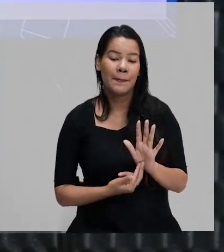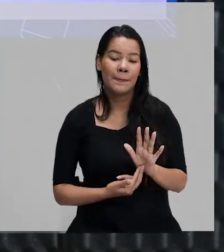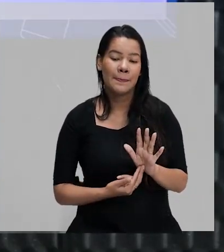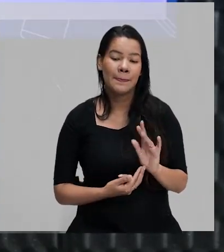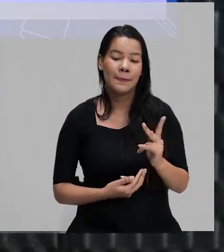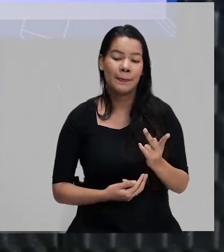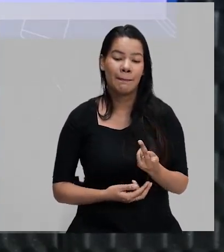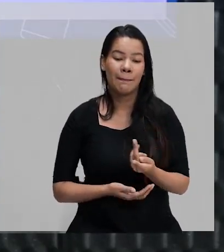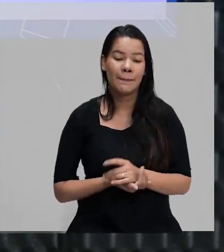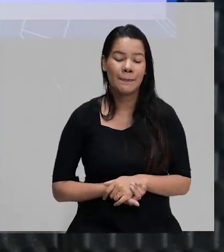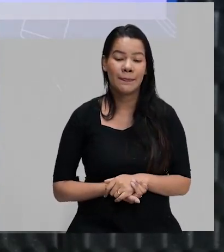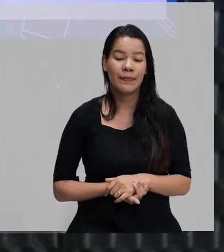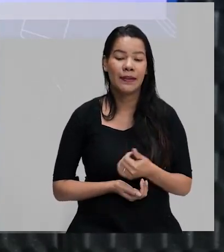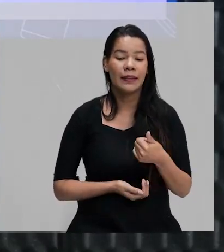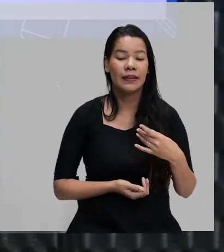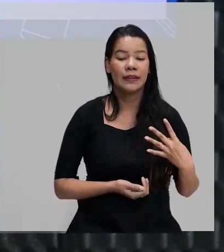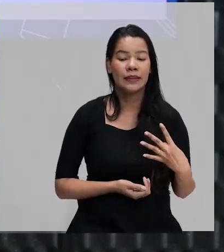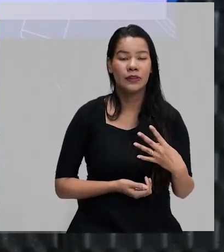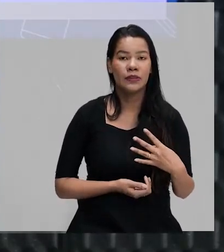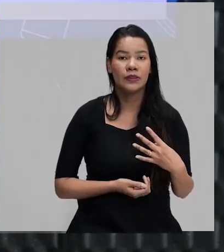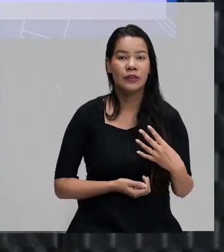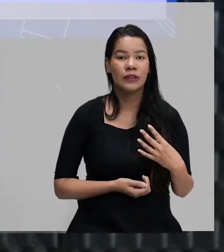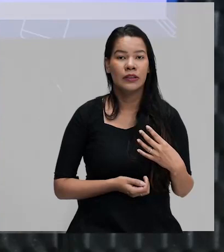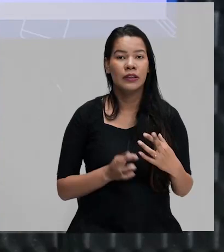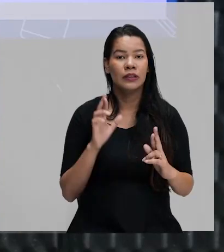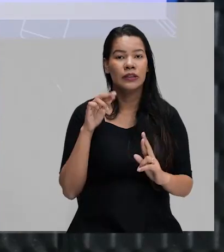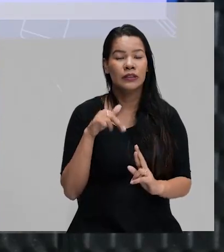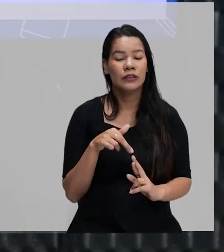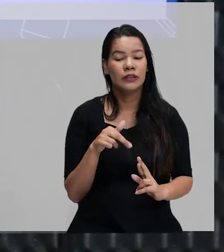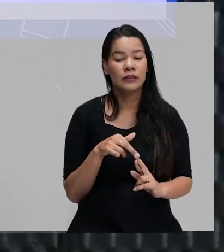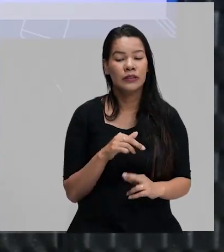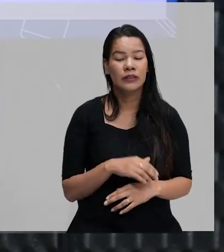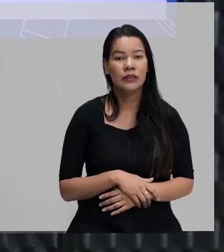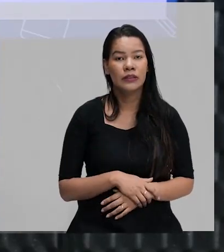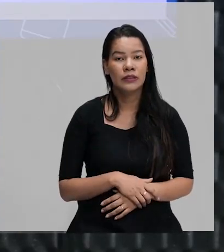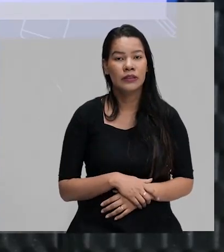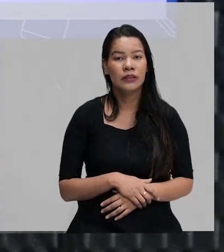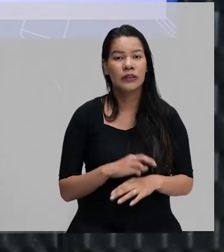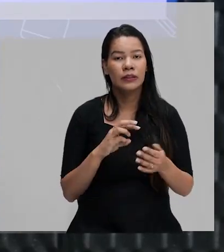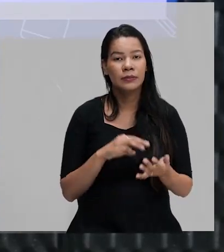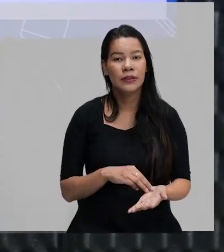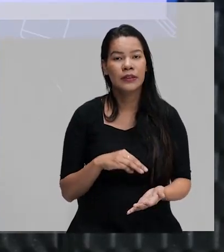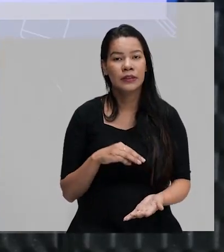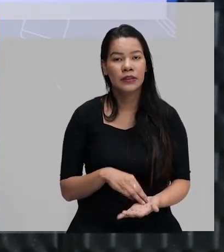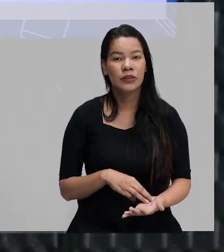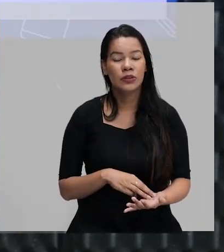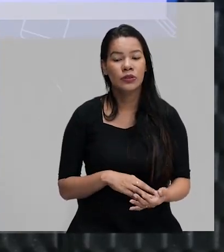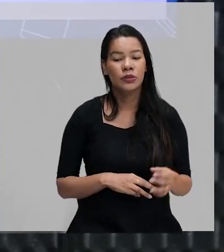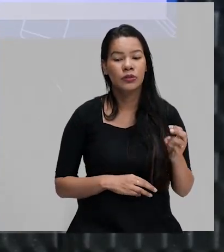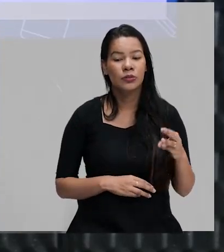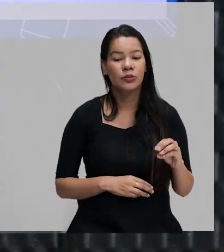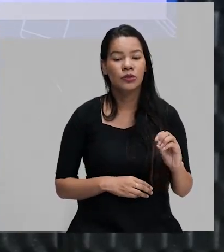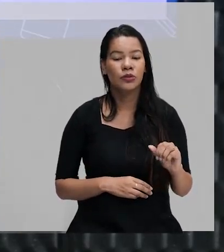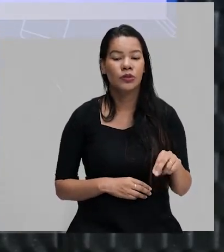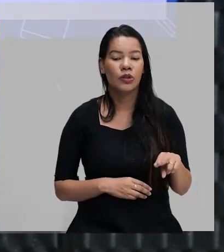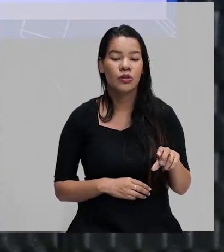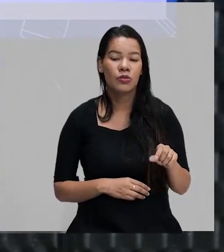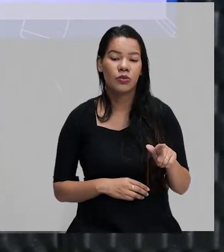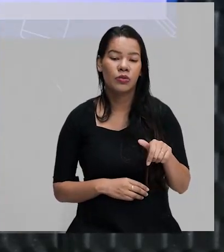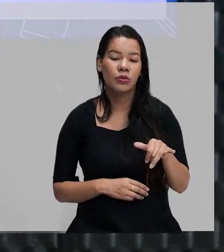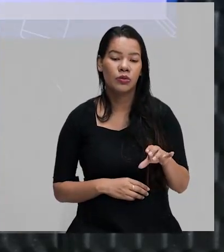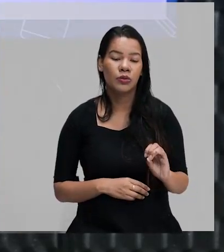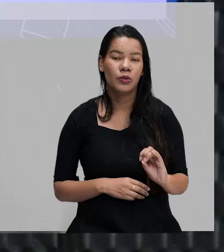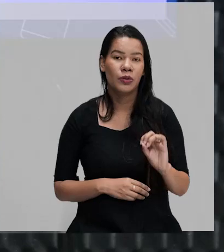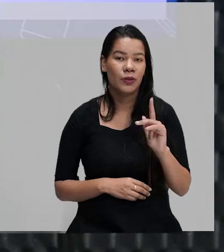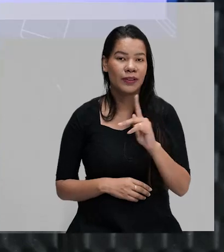ao hidrogênio e 14 gramas vai corresponder à massa do monóxido de carbono.